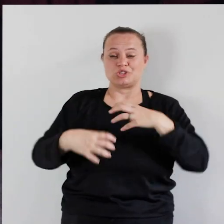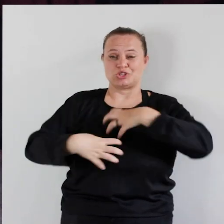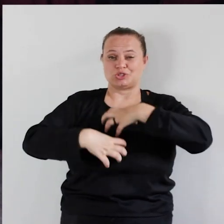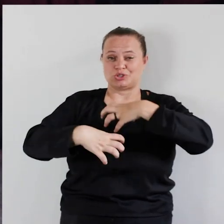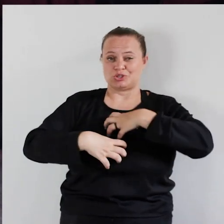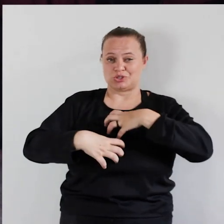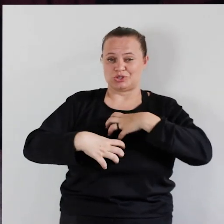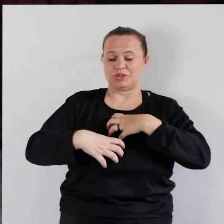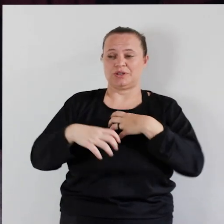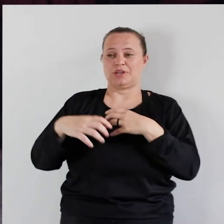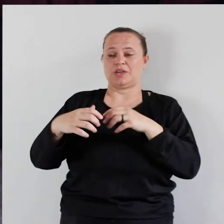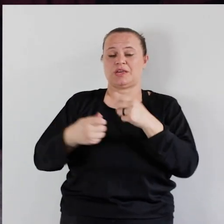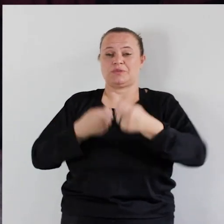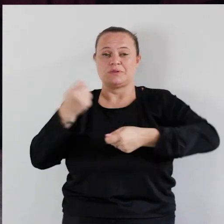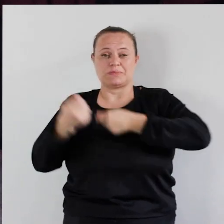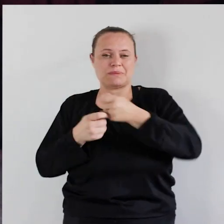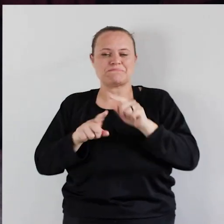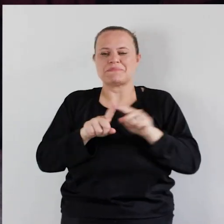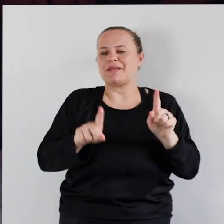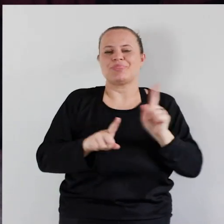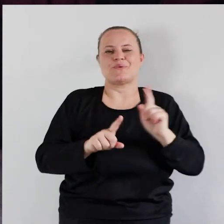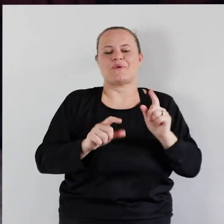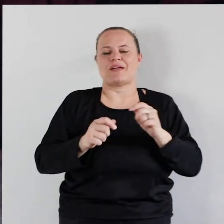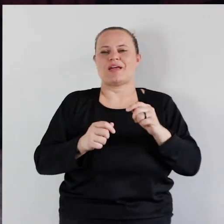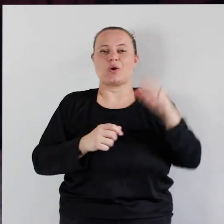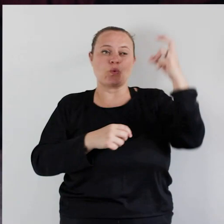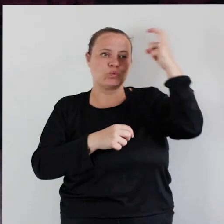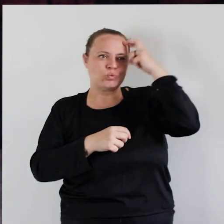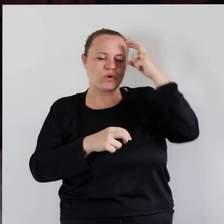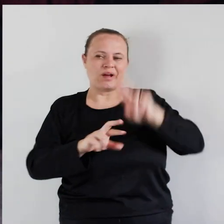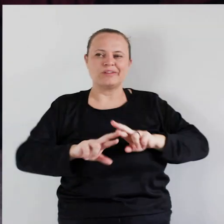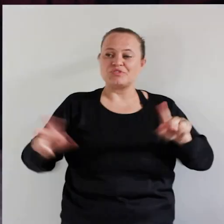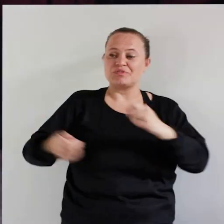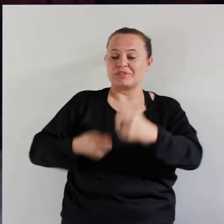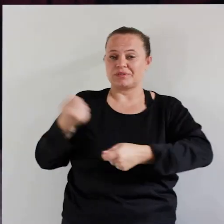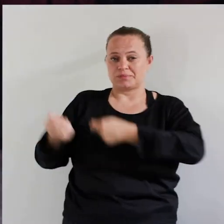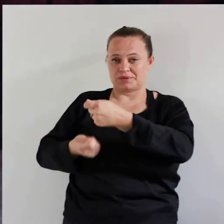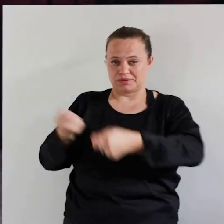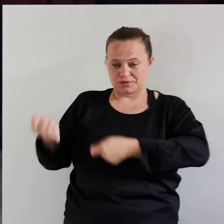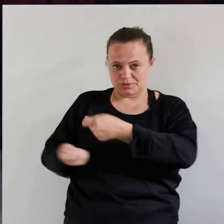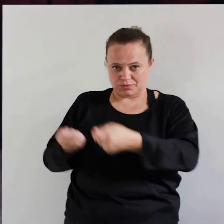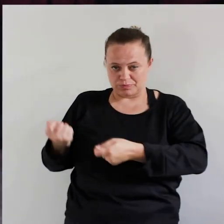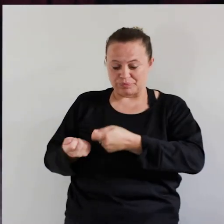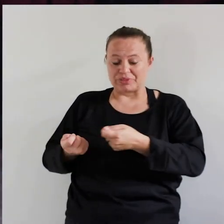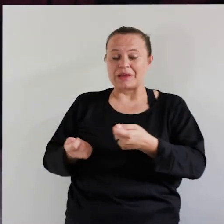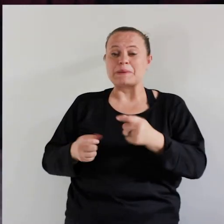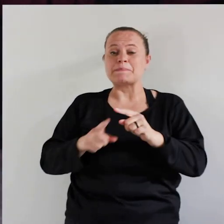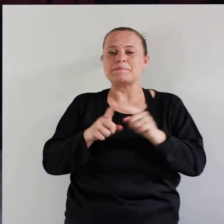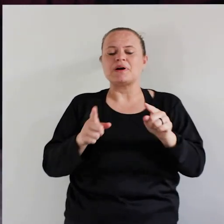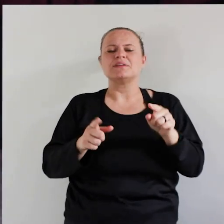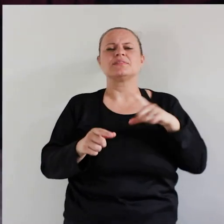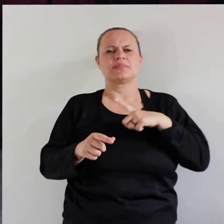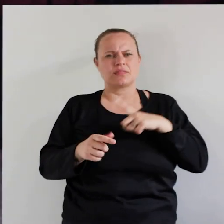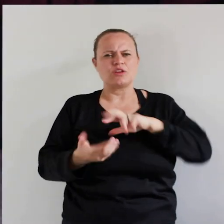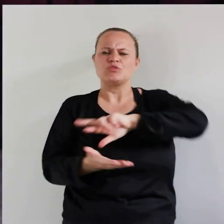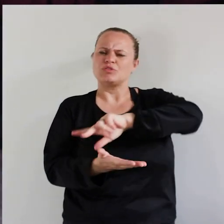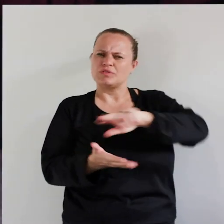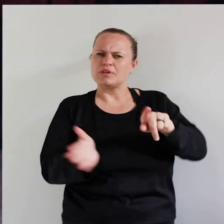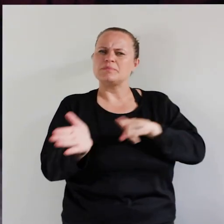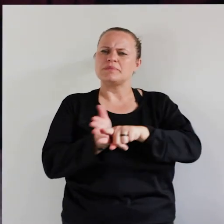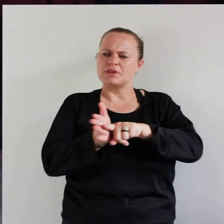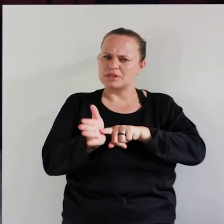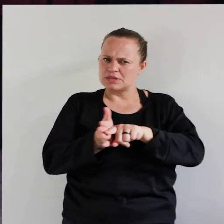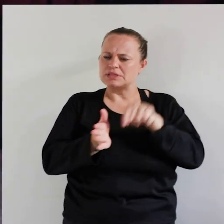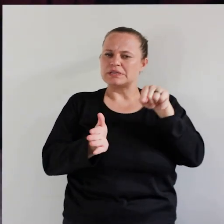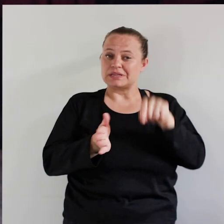a gestão de organizações que são empresariais e que não tem nada a ver com a dinâmica de quem trabalha com cultura, né? E dentro